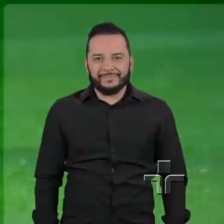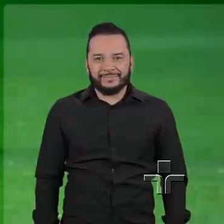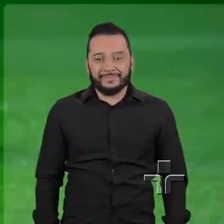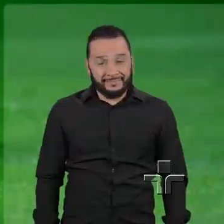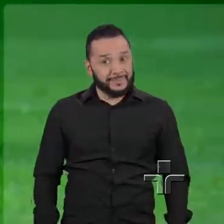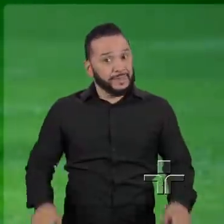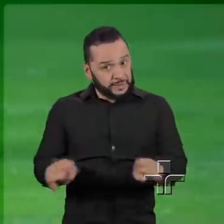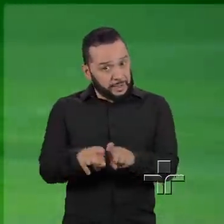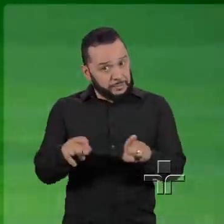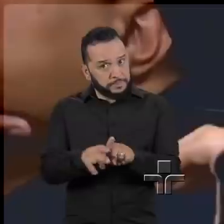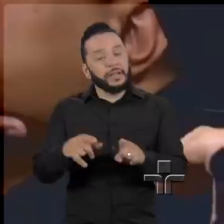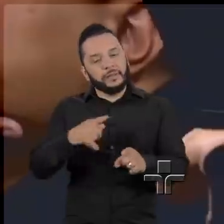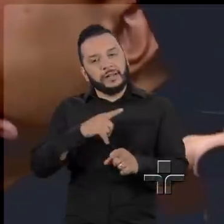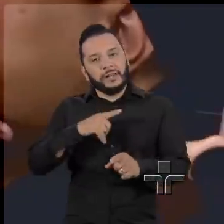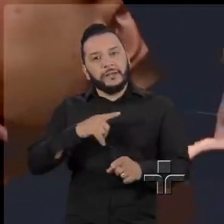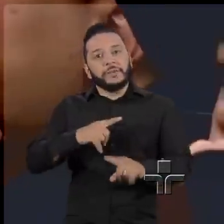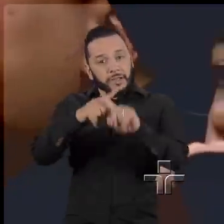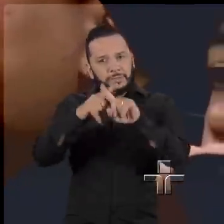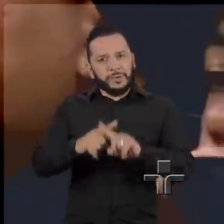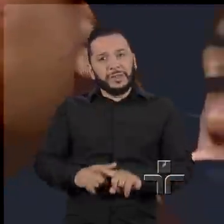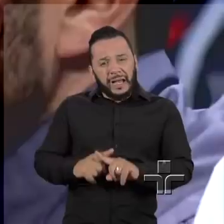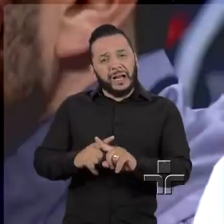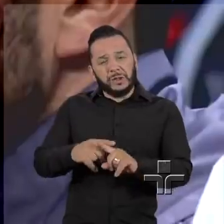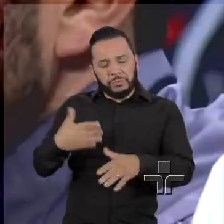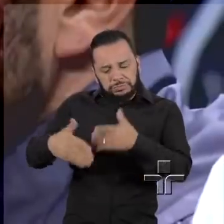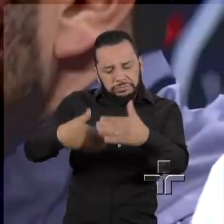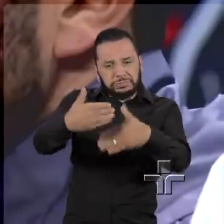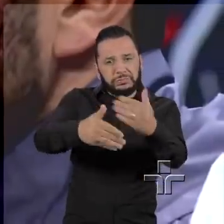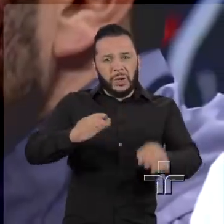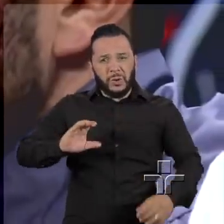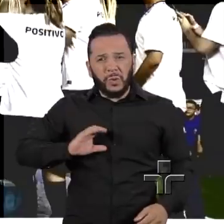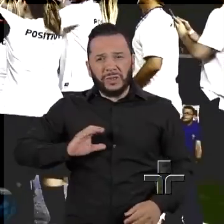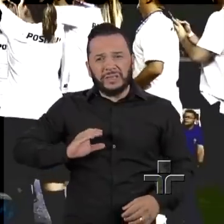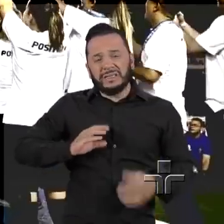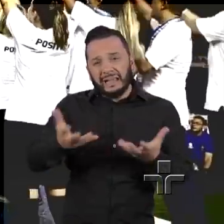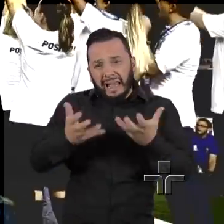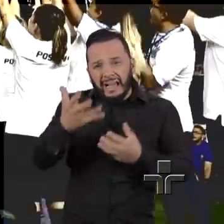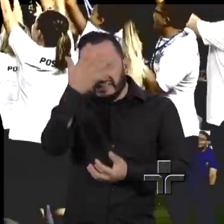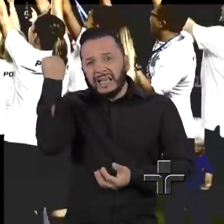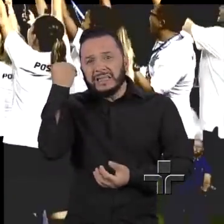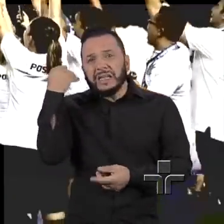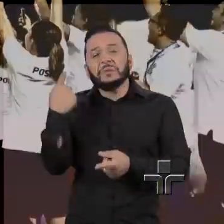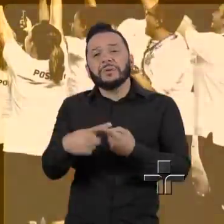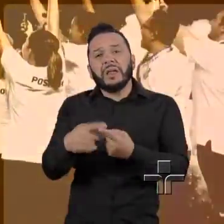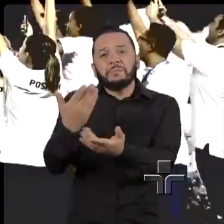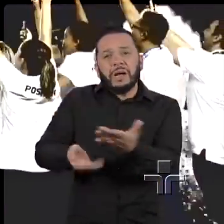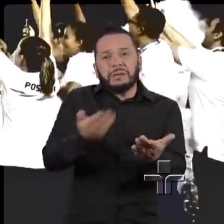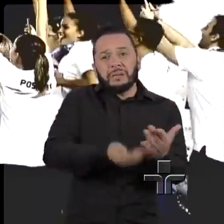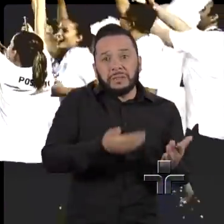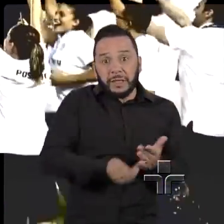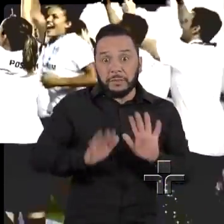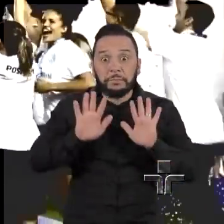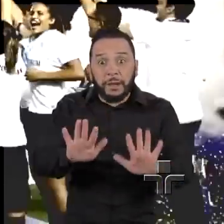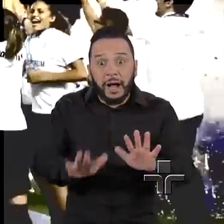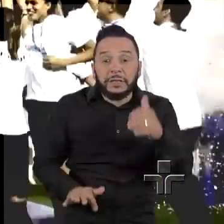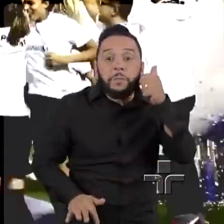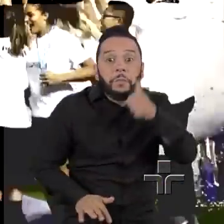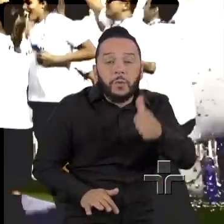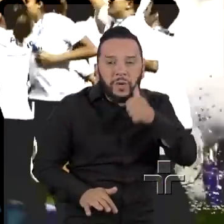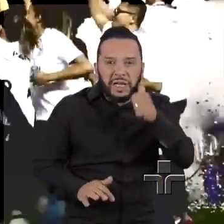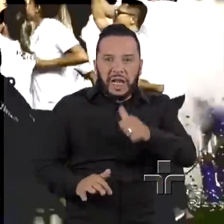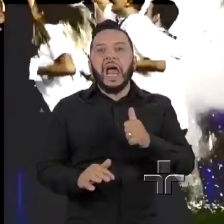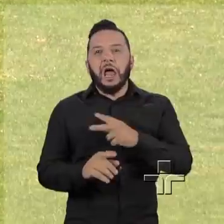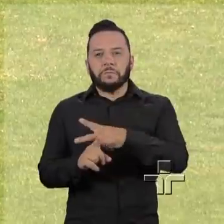O restante da temporada, os torcedores alvinegros não farão muita questão de lembrar, a não ser o que fizeram as jogadoras do time